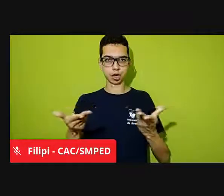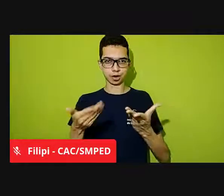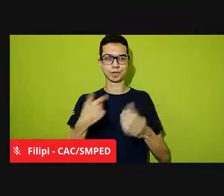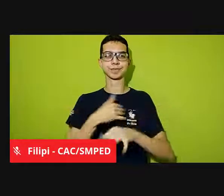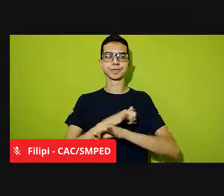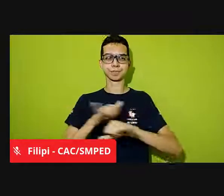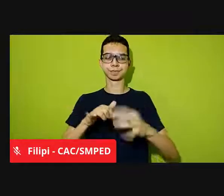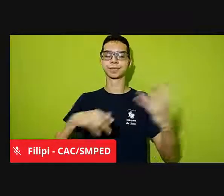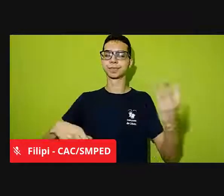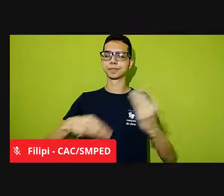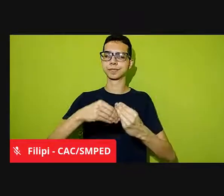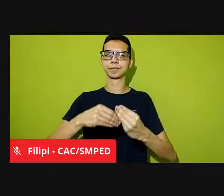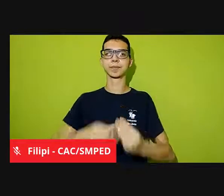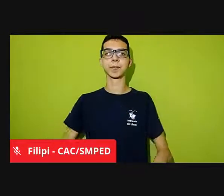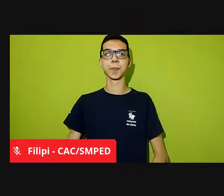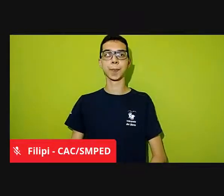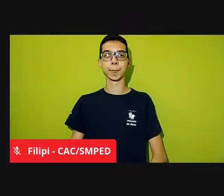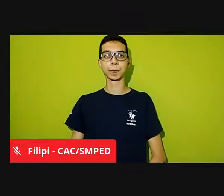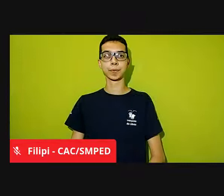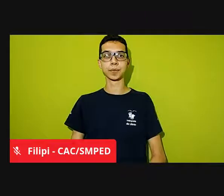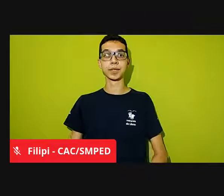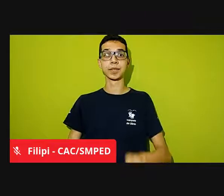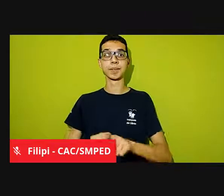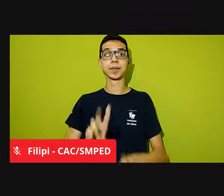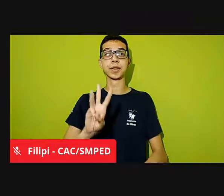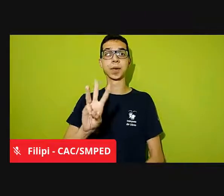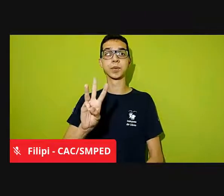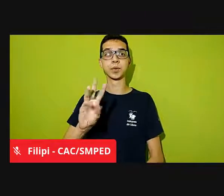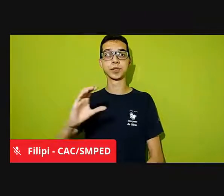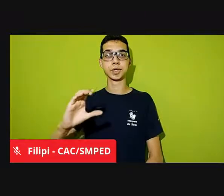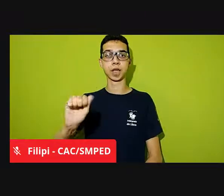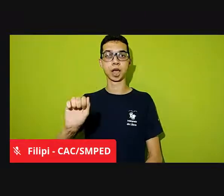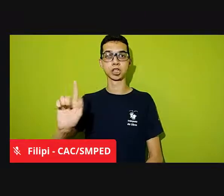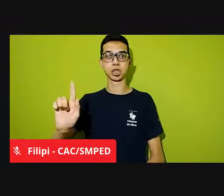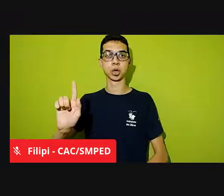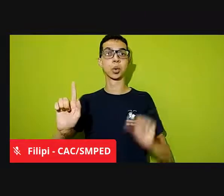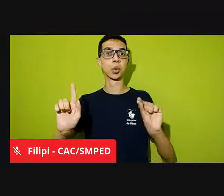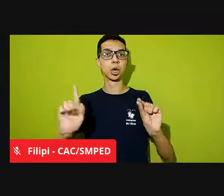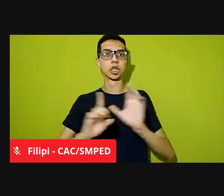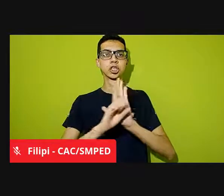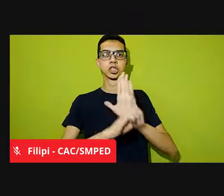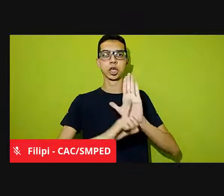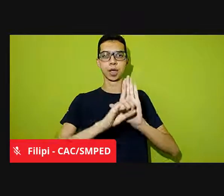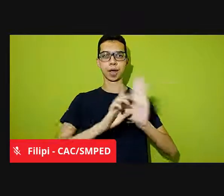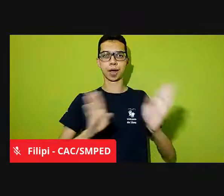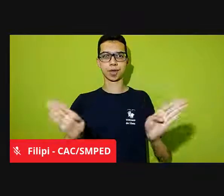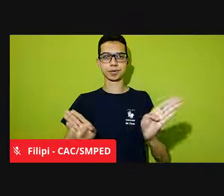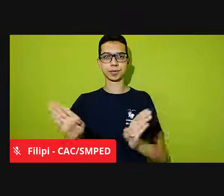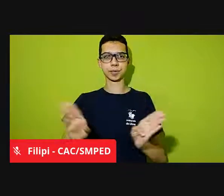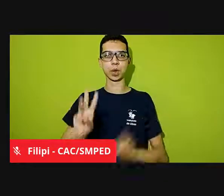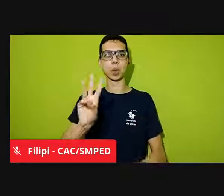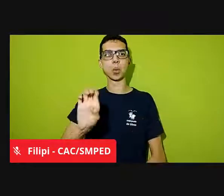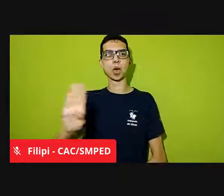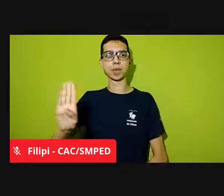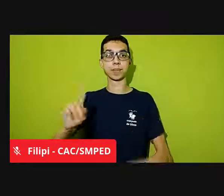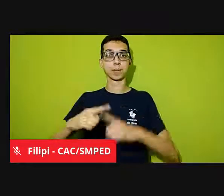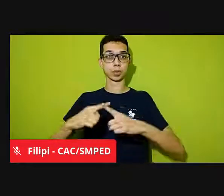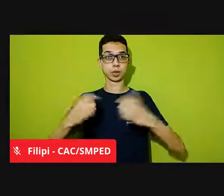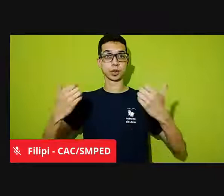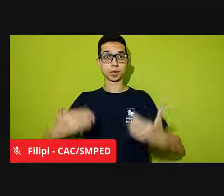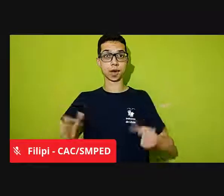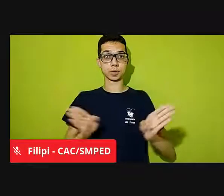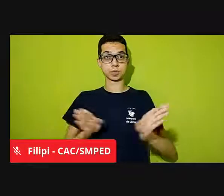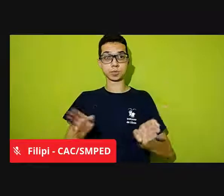nossas práticas e reflexões. E também a WCAG, né, que são as diretrizes de acessibilidade na web. Porque a gente está falando de